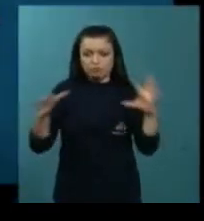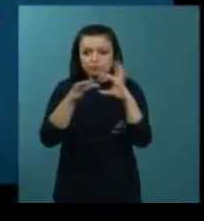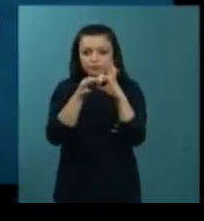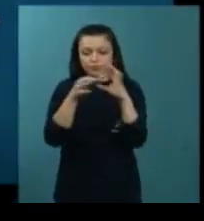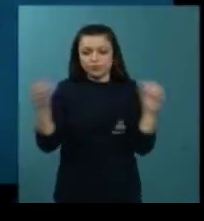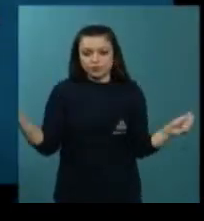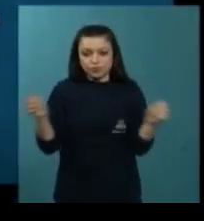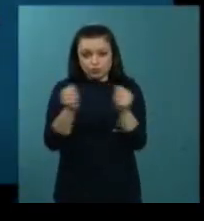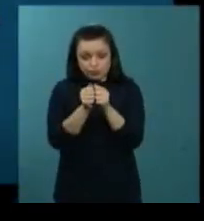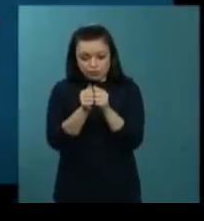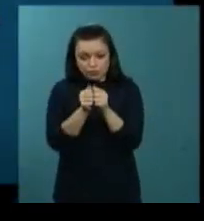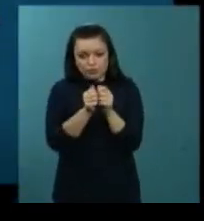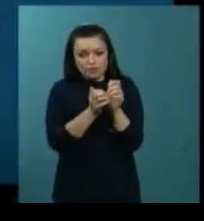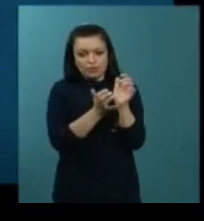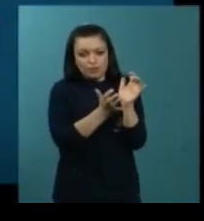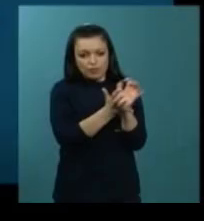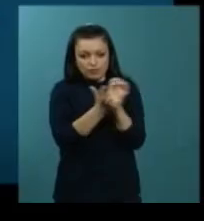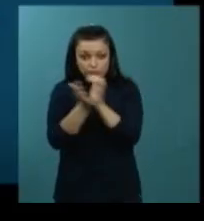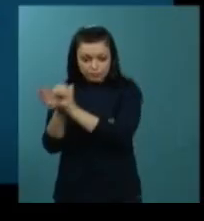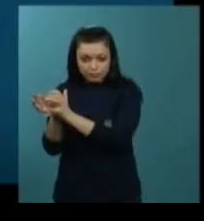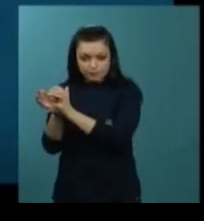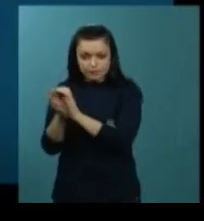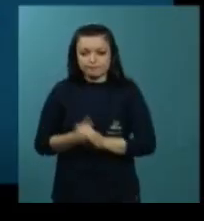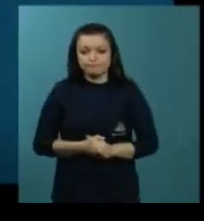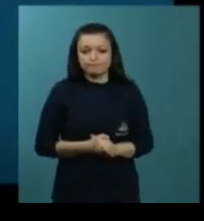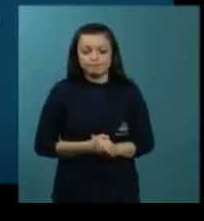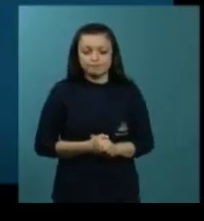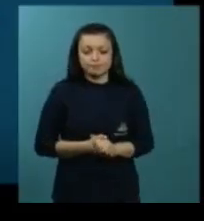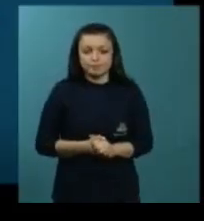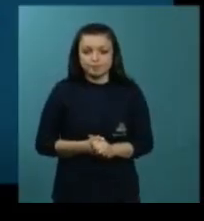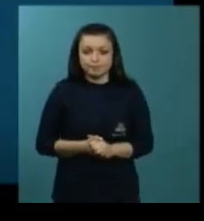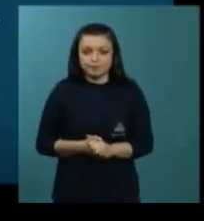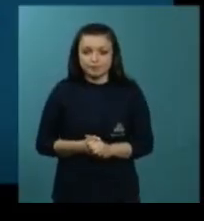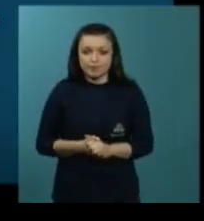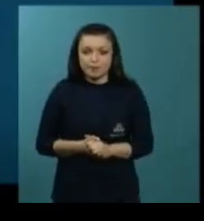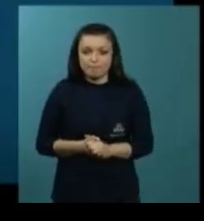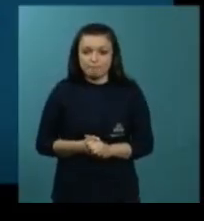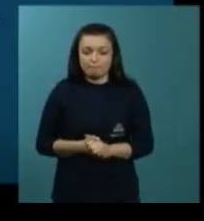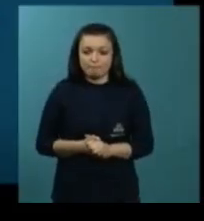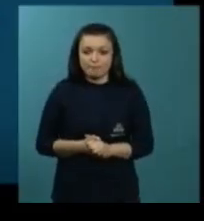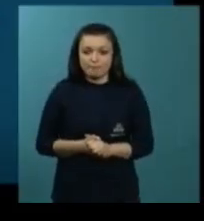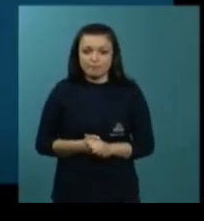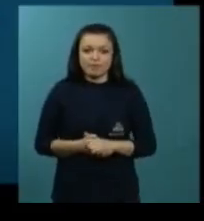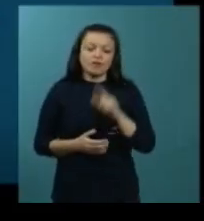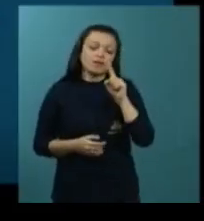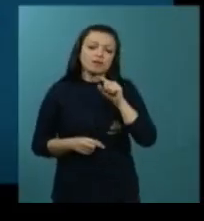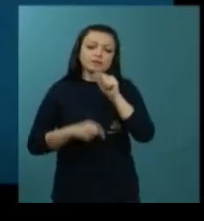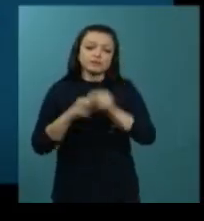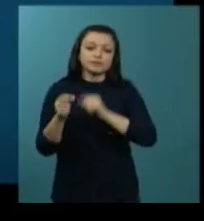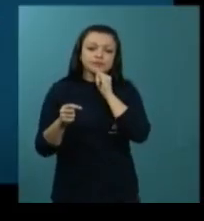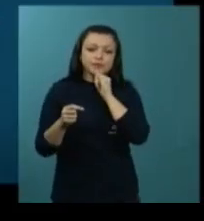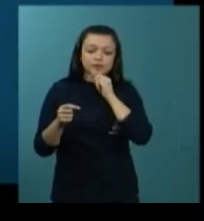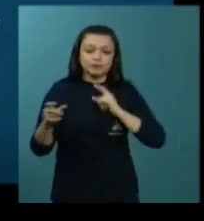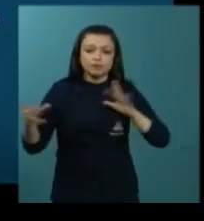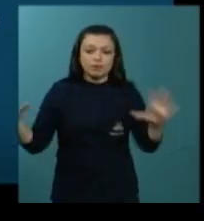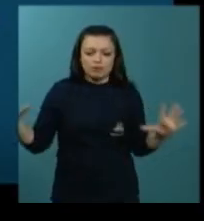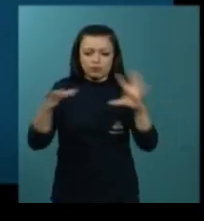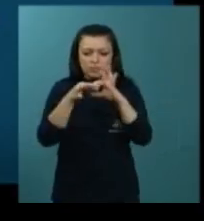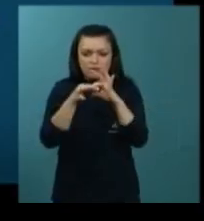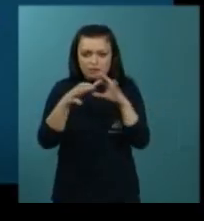ou reunião de conjuntos. A união ou reunião de